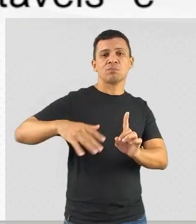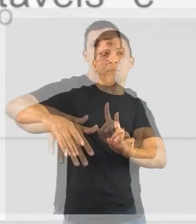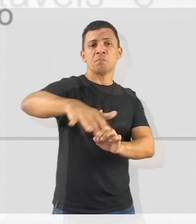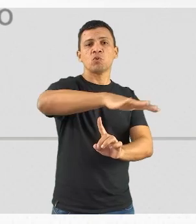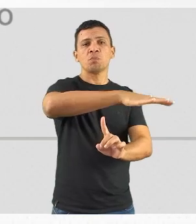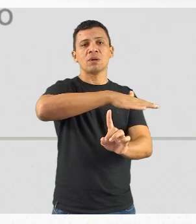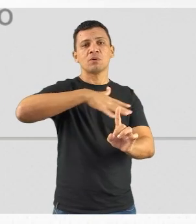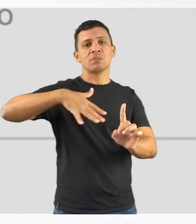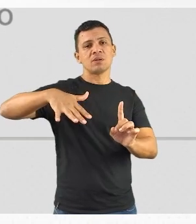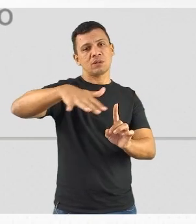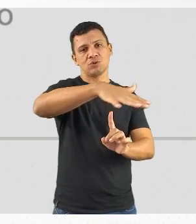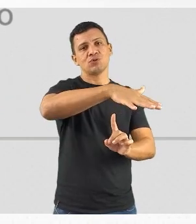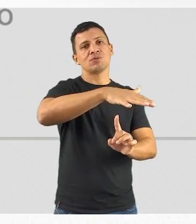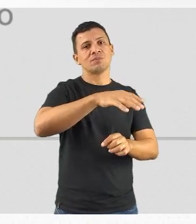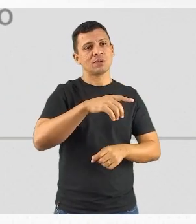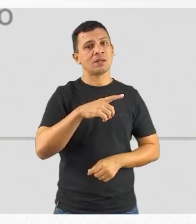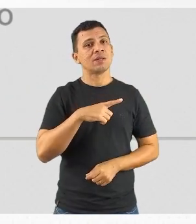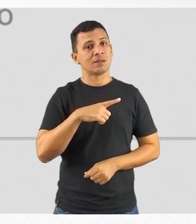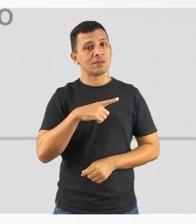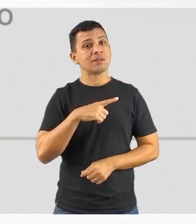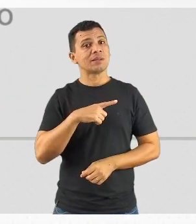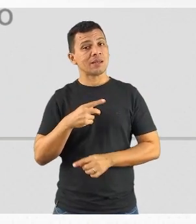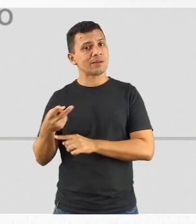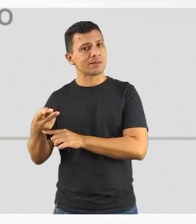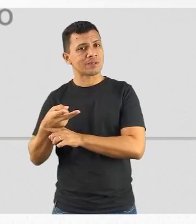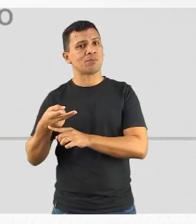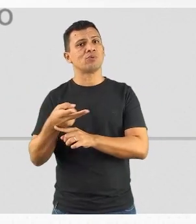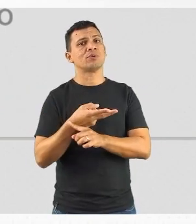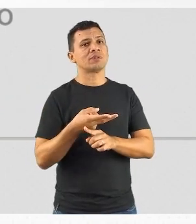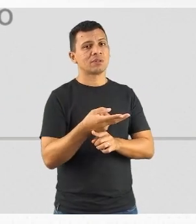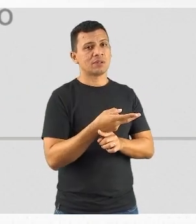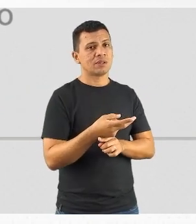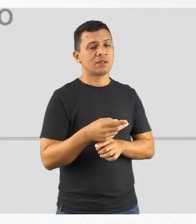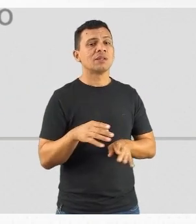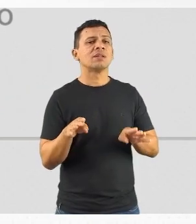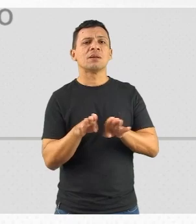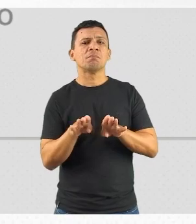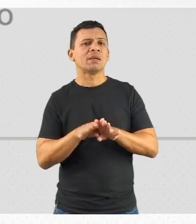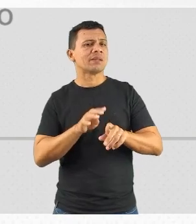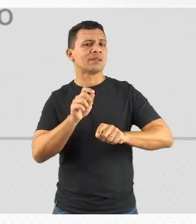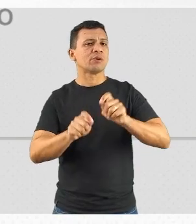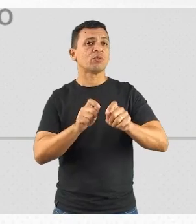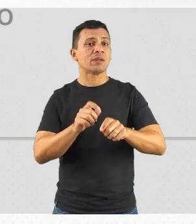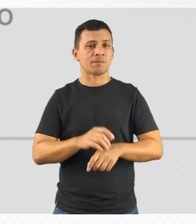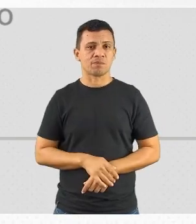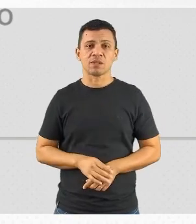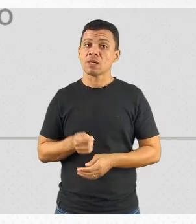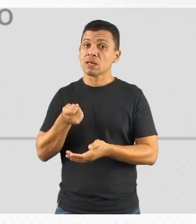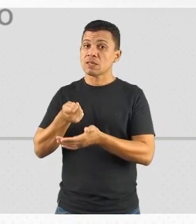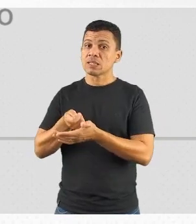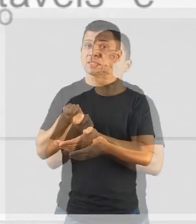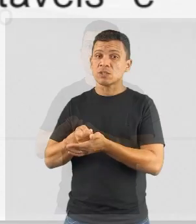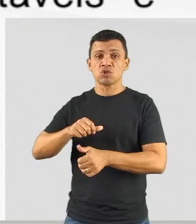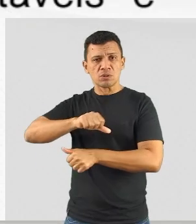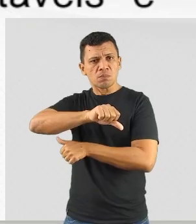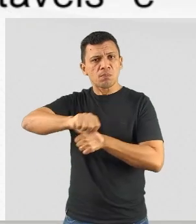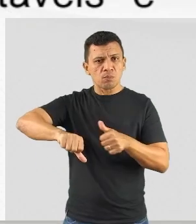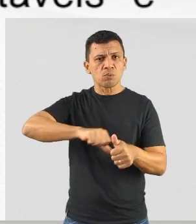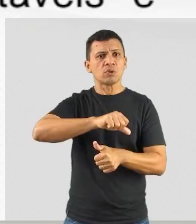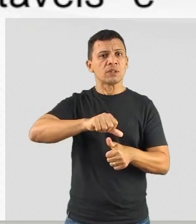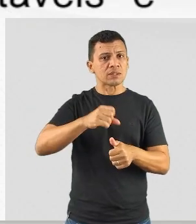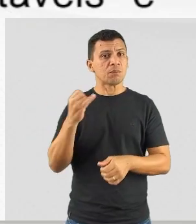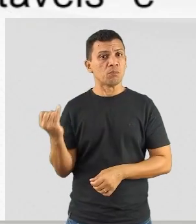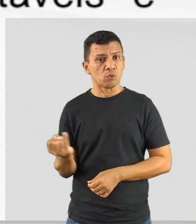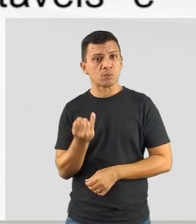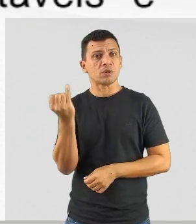busca dessa preservação do meio ambiente e também tem o quê? Que isso vai exigir mudanças significativas